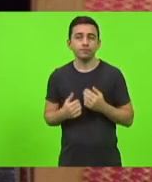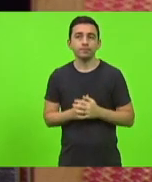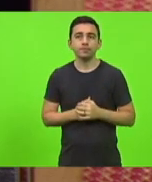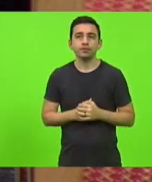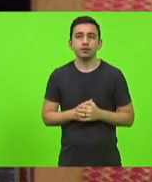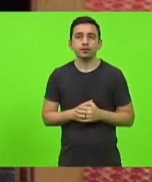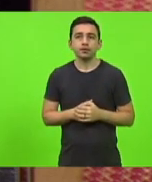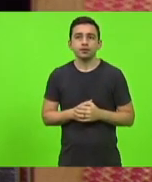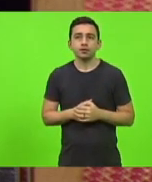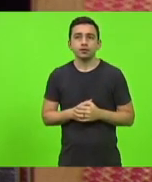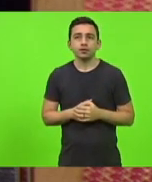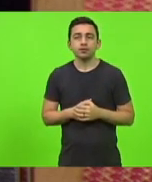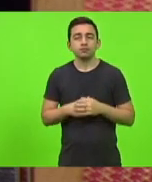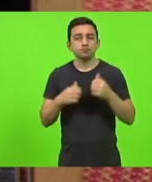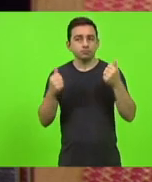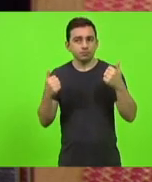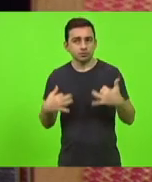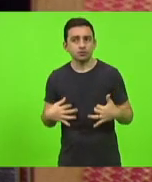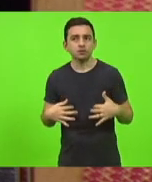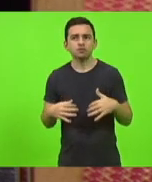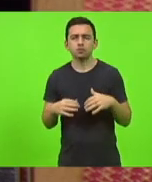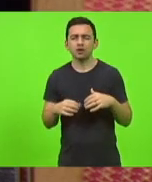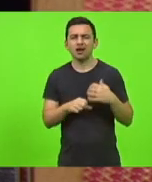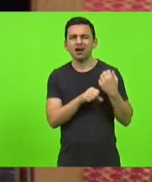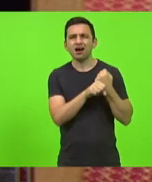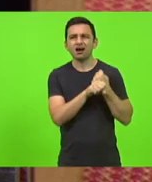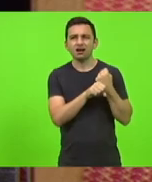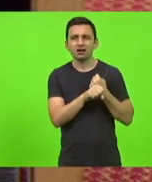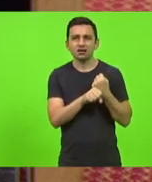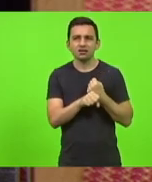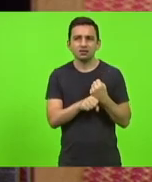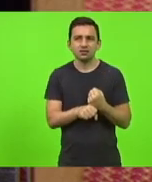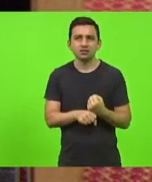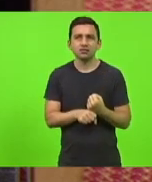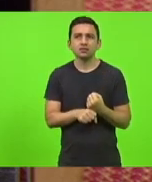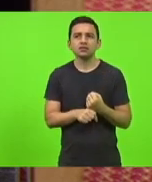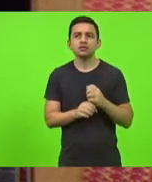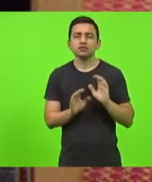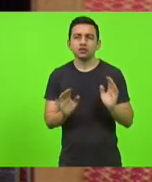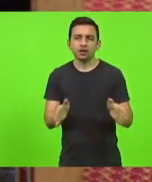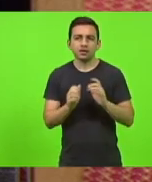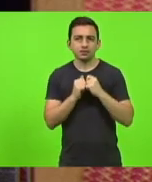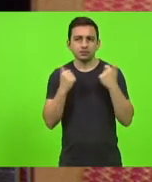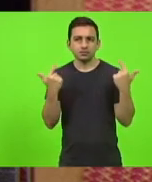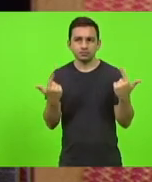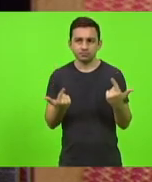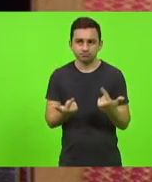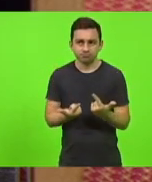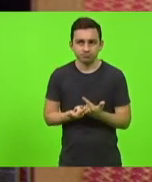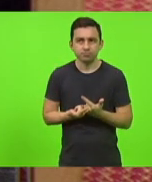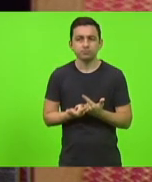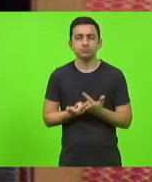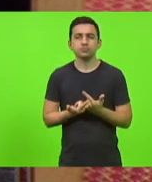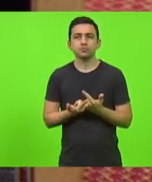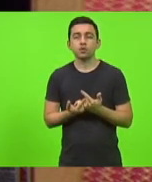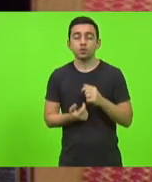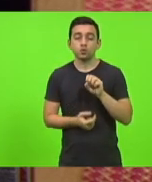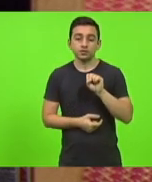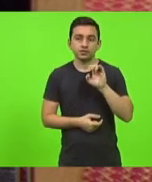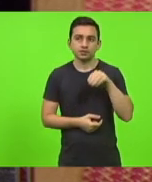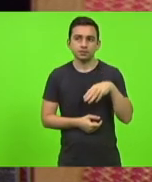dizer que todos esses anos que nós estamos na Assembleia Legislativa, o